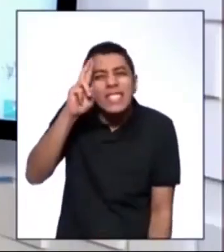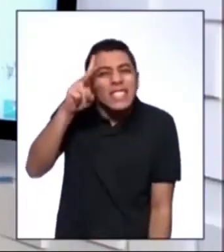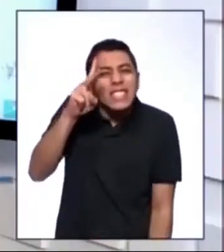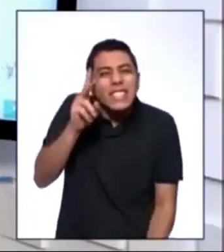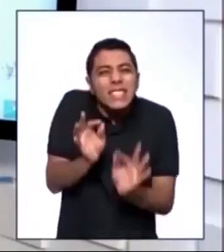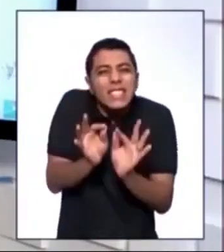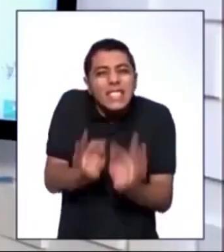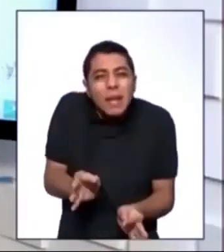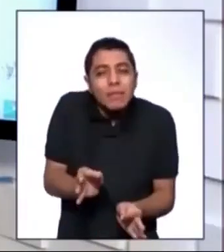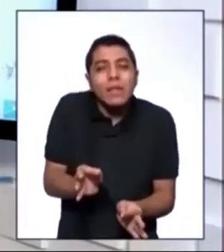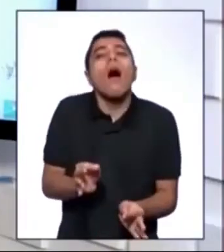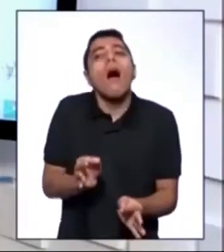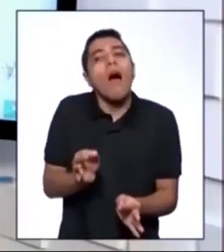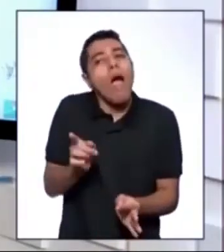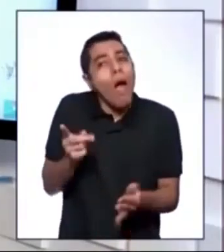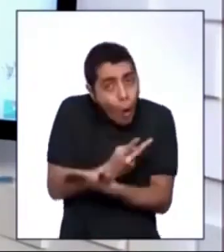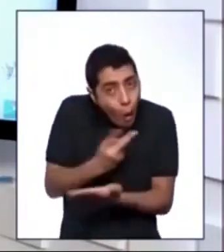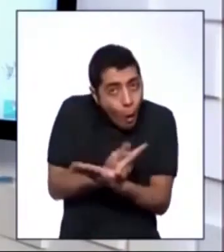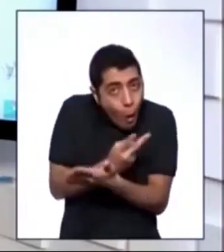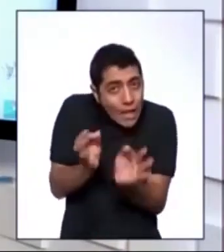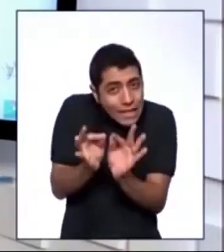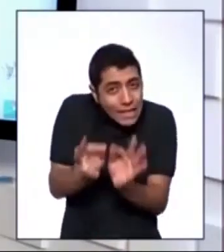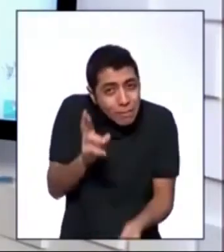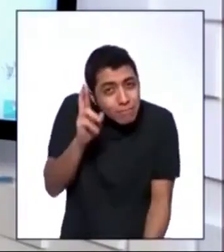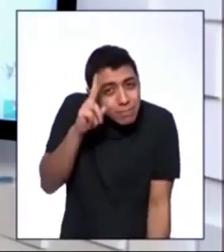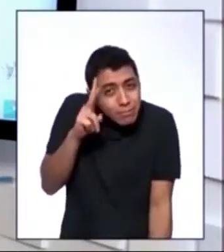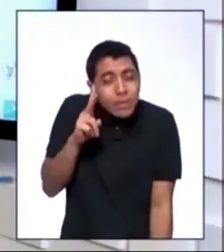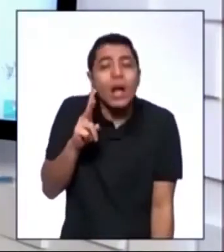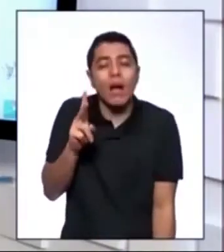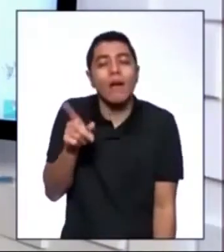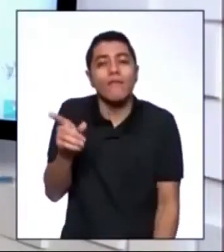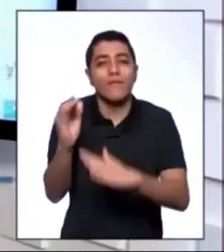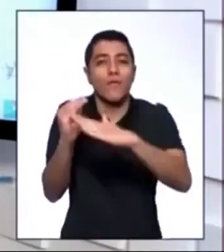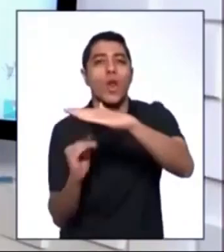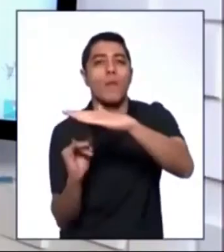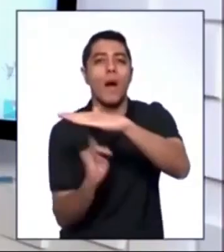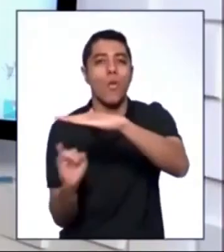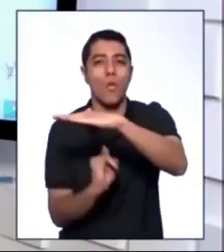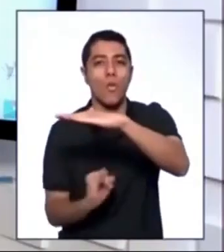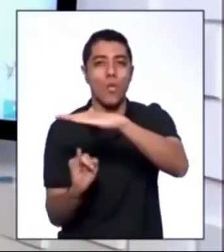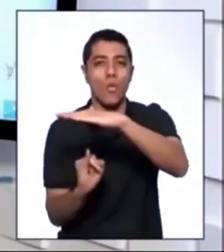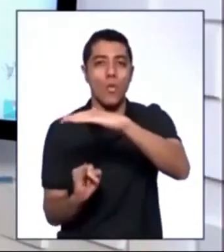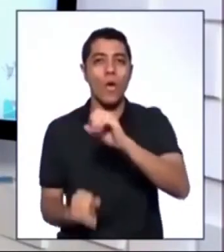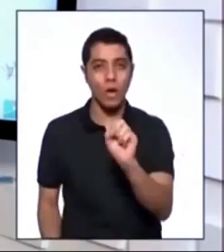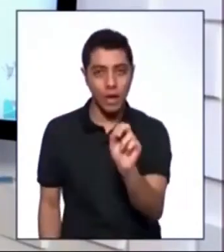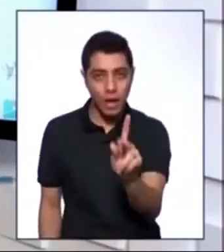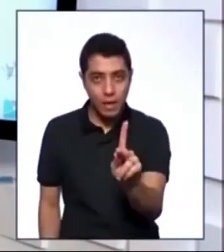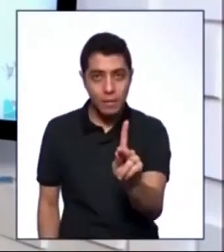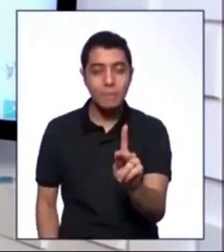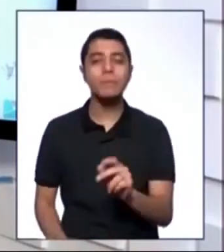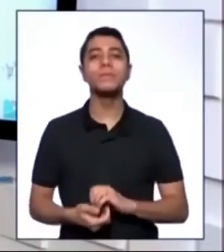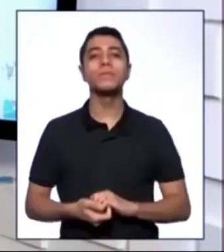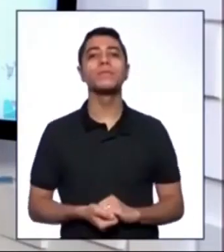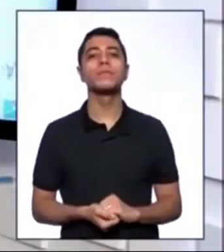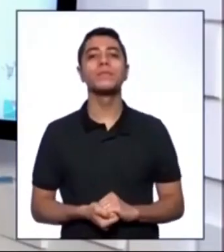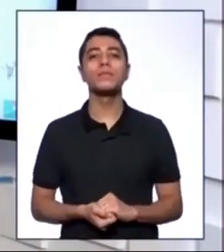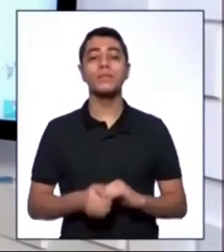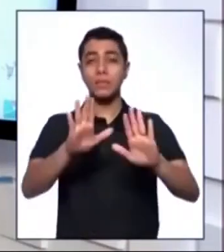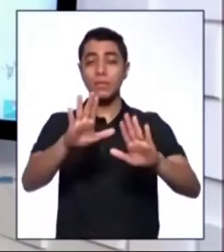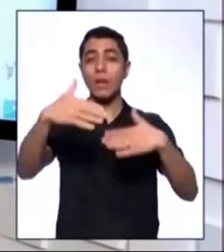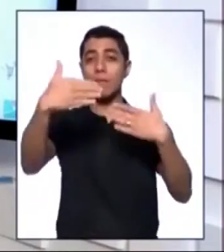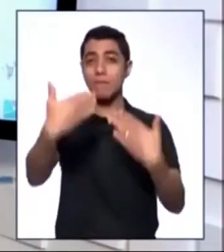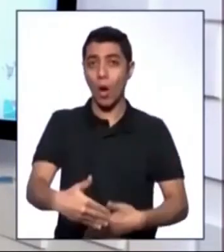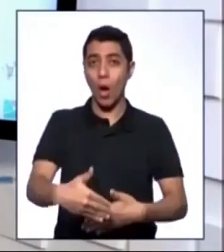registro. Agora, ô Cláudia, lá na redação, se eu cometer erros quanto ao uso da norma